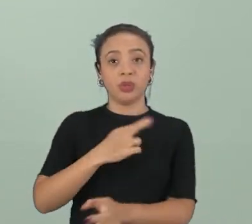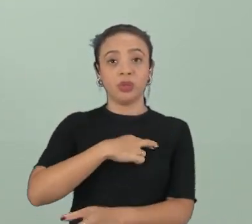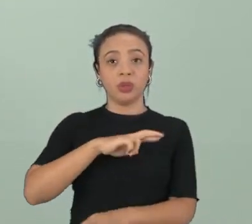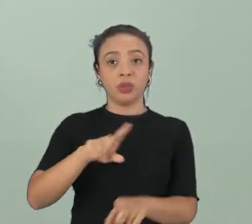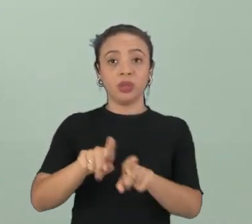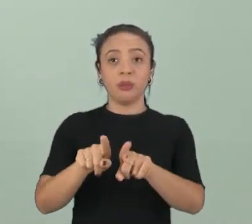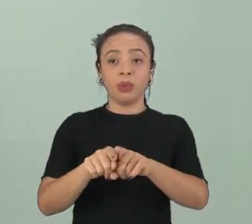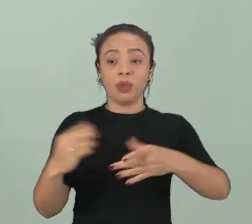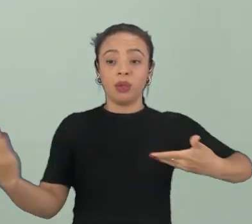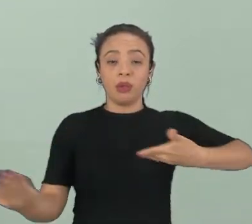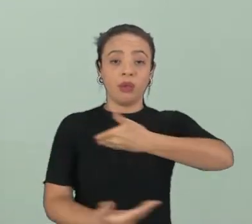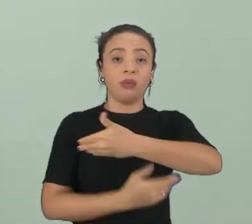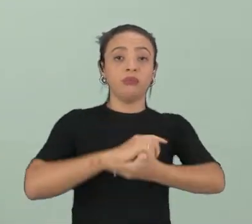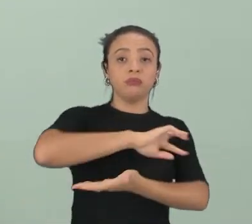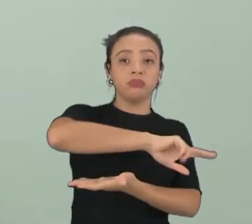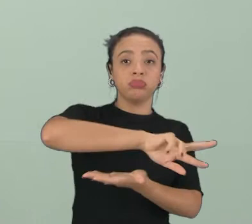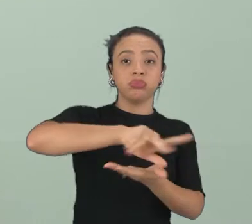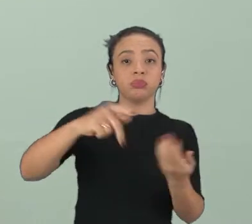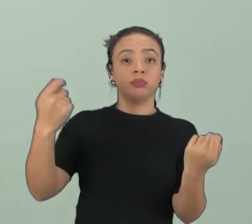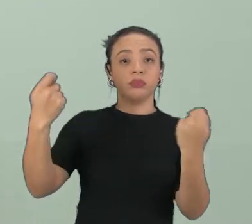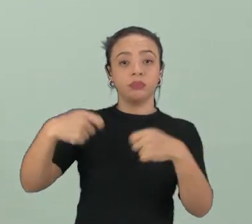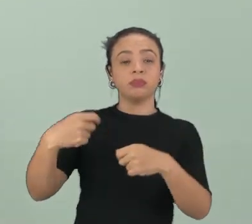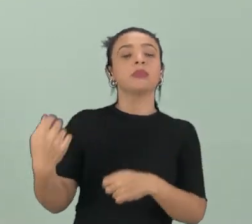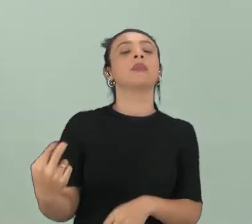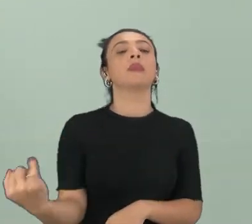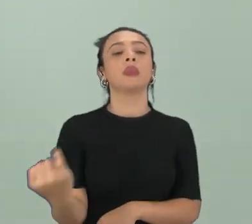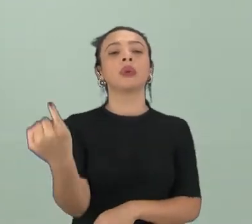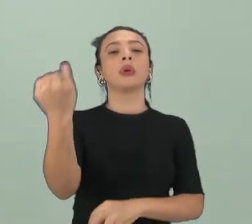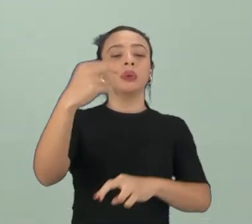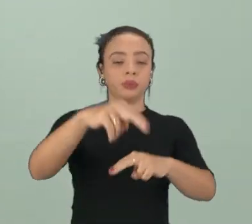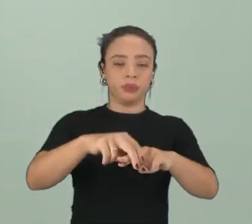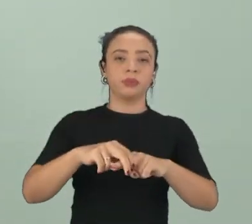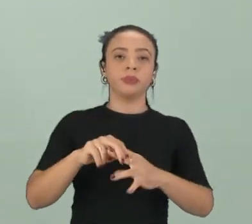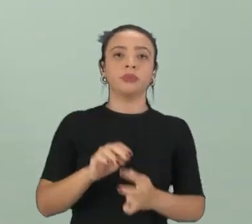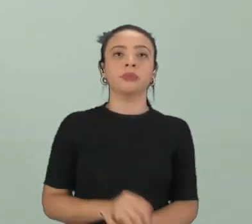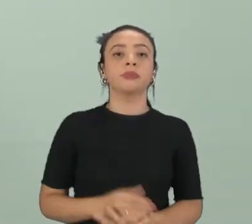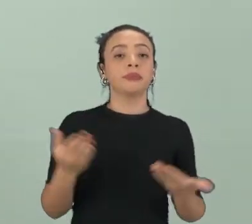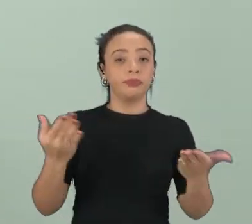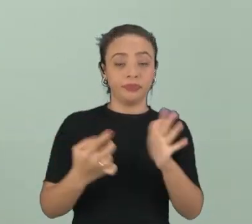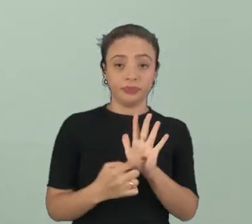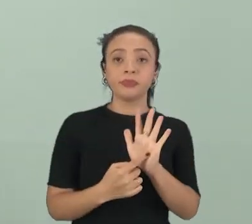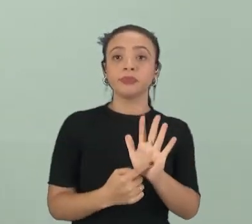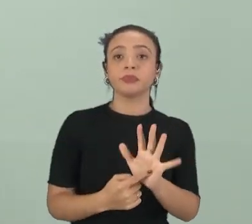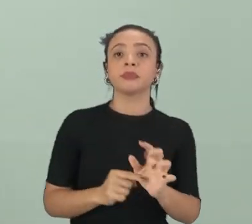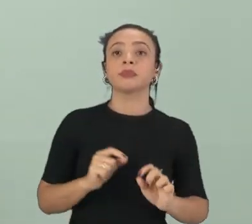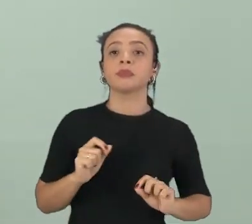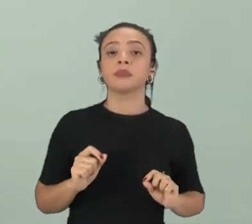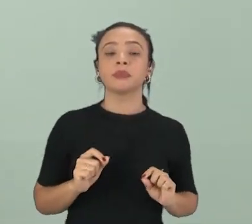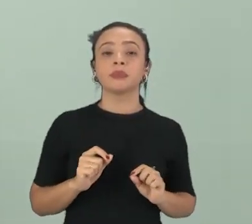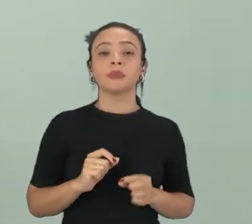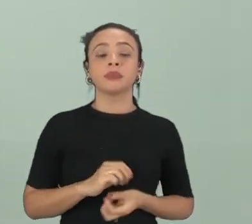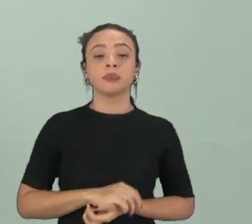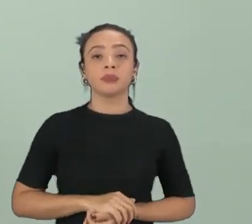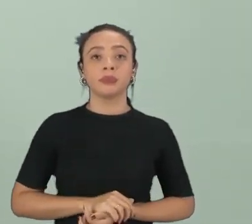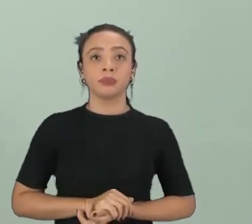na diversidade é importante por causa disso né então nós estamos aqui mencionando é